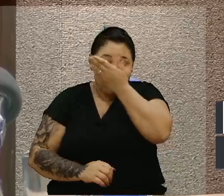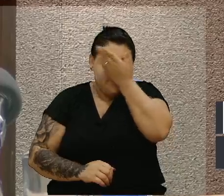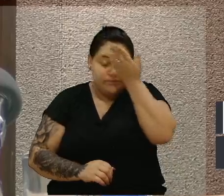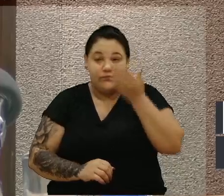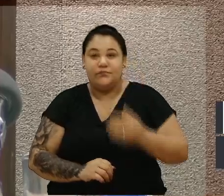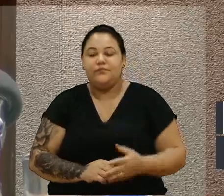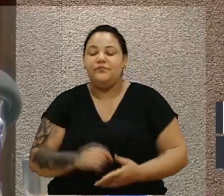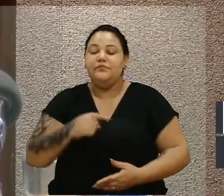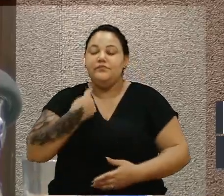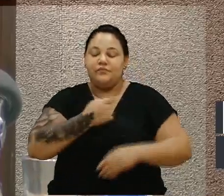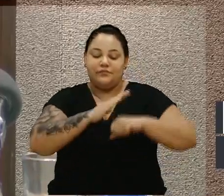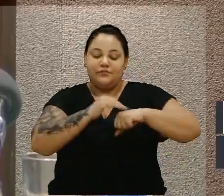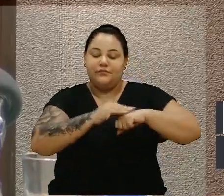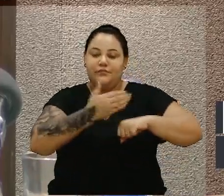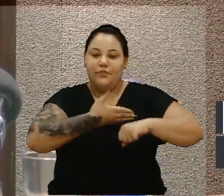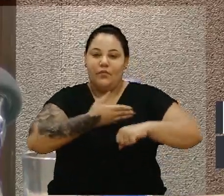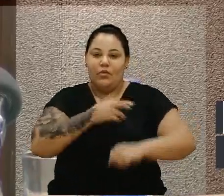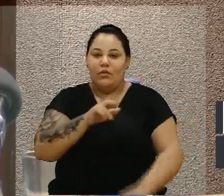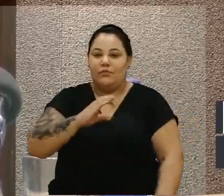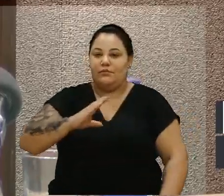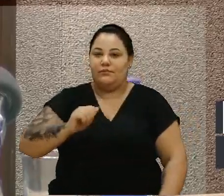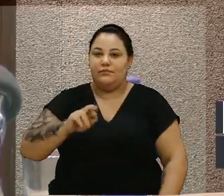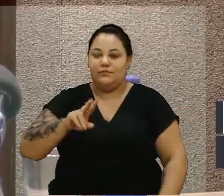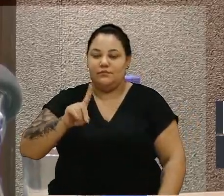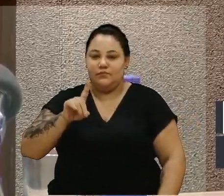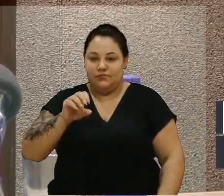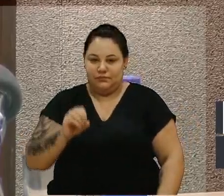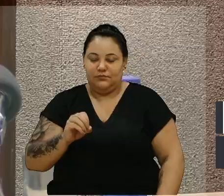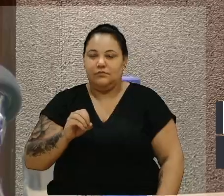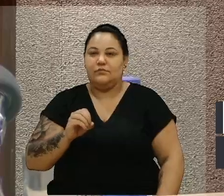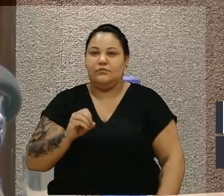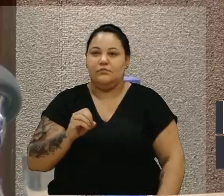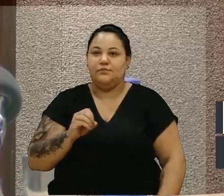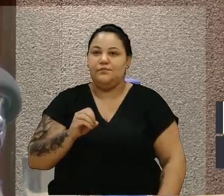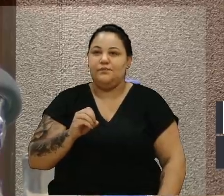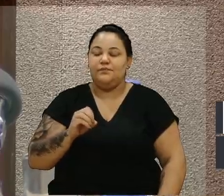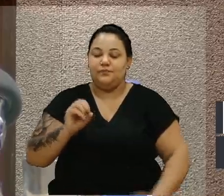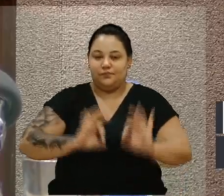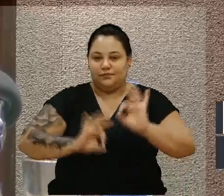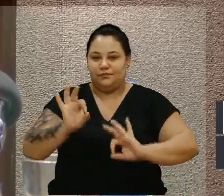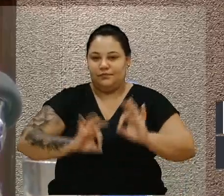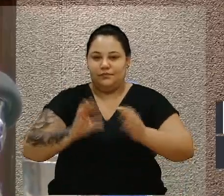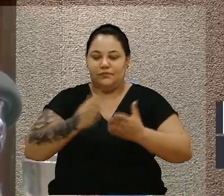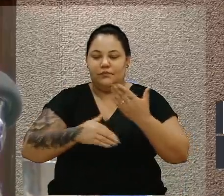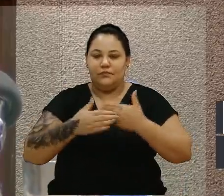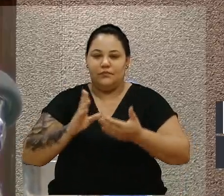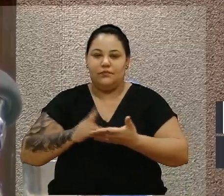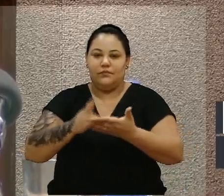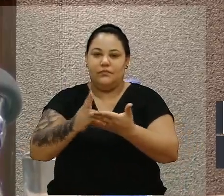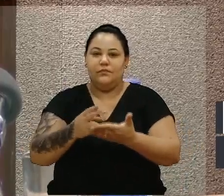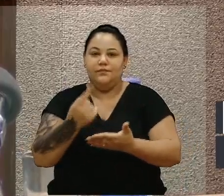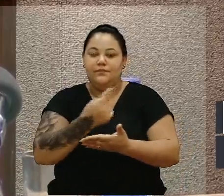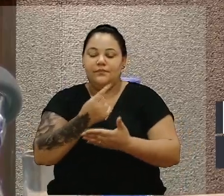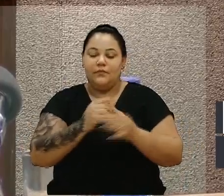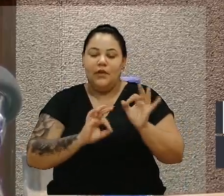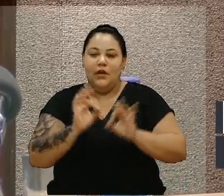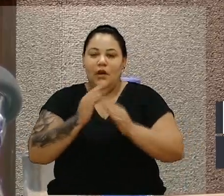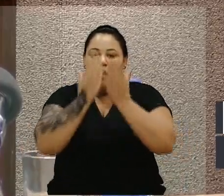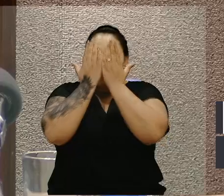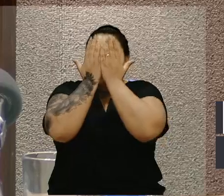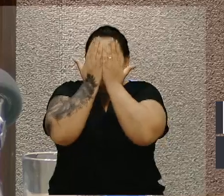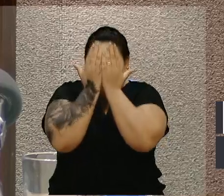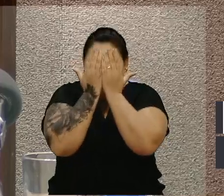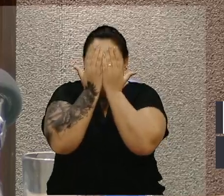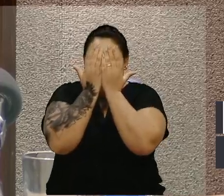O nosso querido amigo Ricardo, nosso carnavalesco, né? Até é sempre ele que está por trás do carnaval da